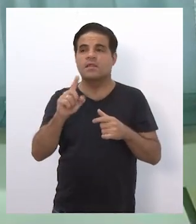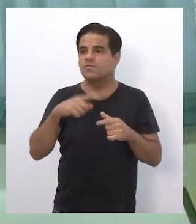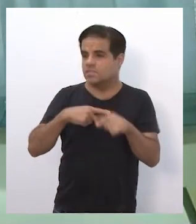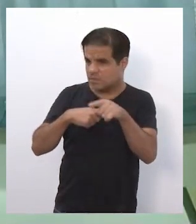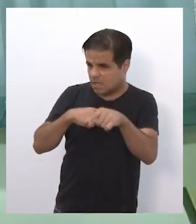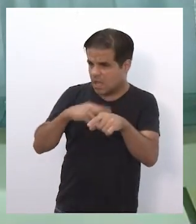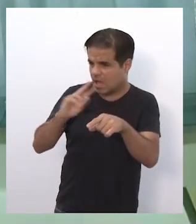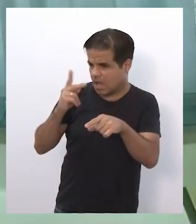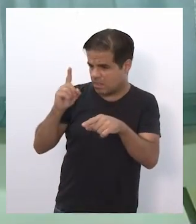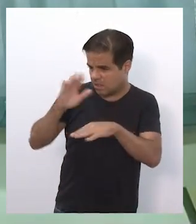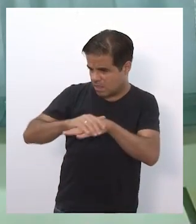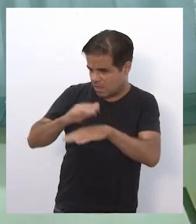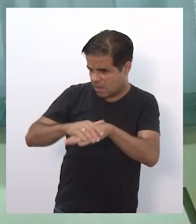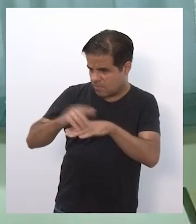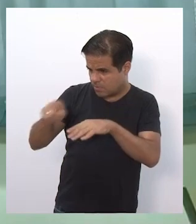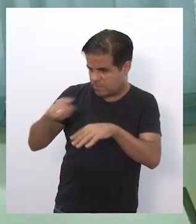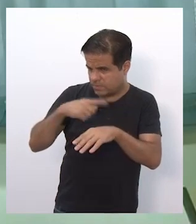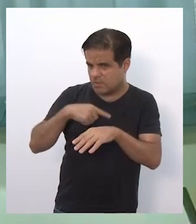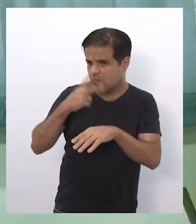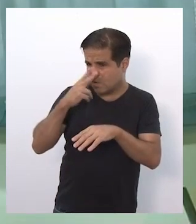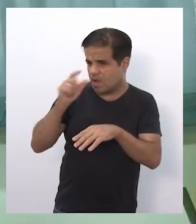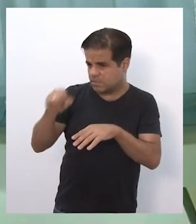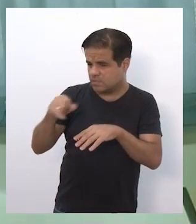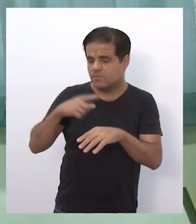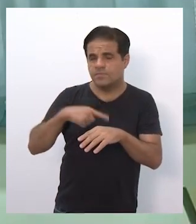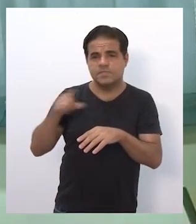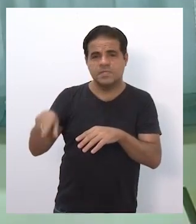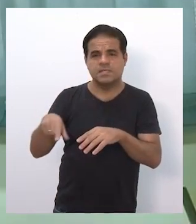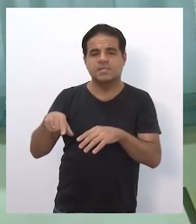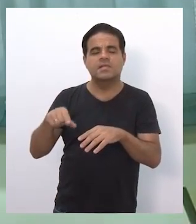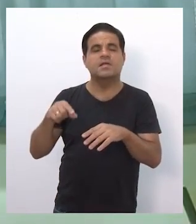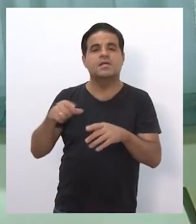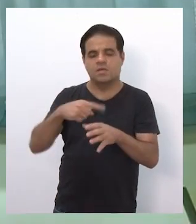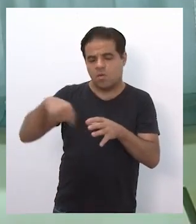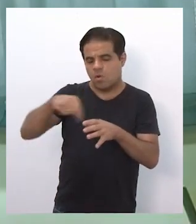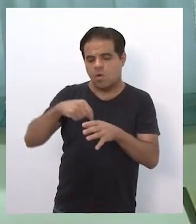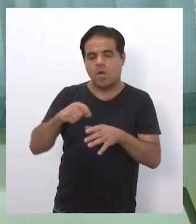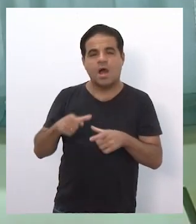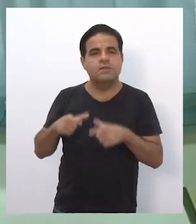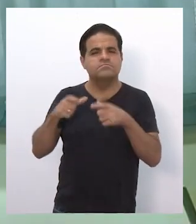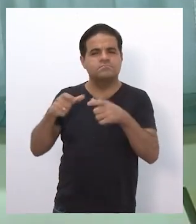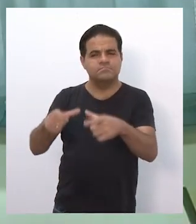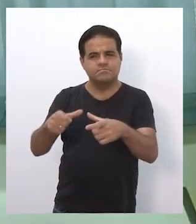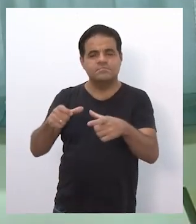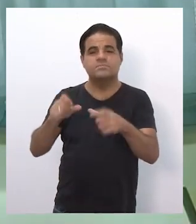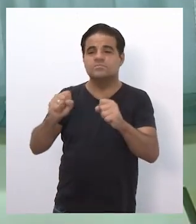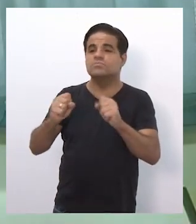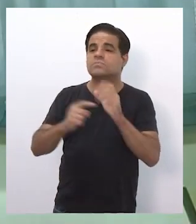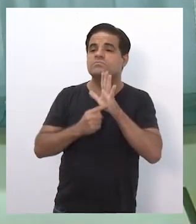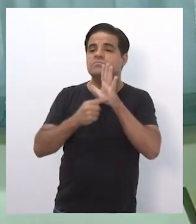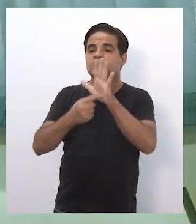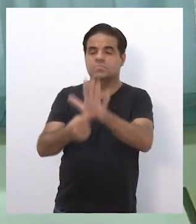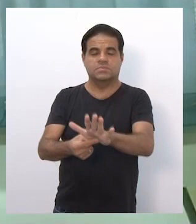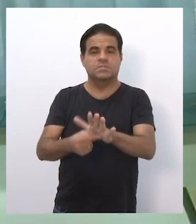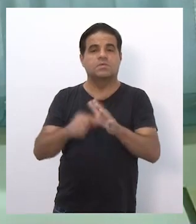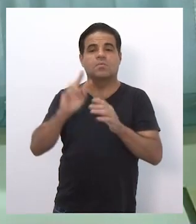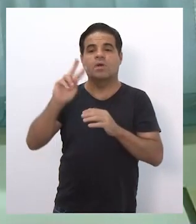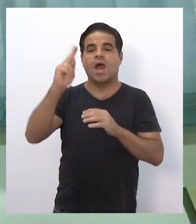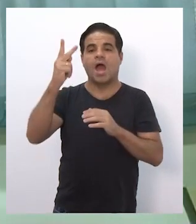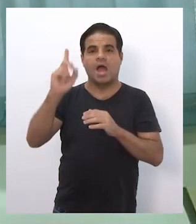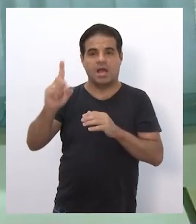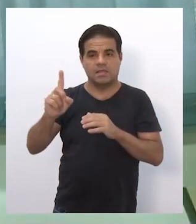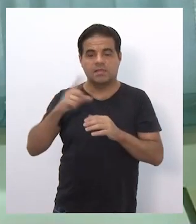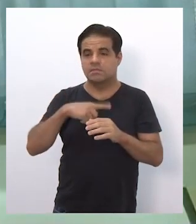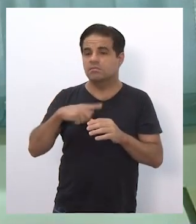HD aí na mão? Tem, não? Acho que você tem um HD, né? Que é o hard disk, né? Se puder mostrar o HD que estiver